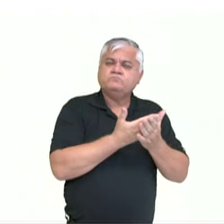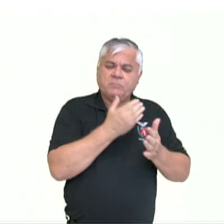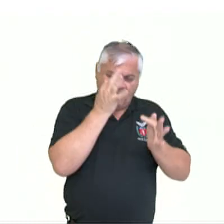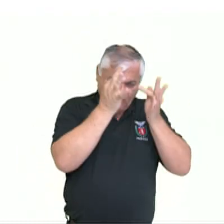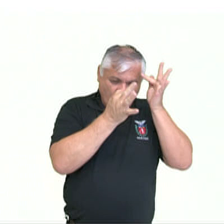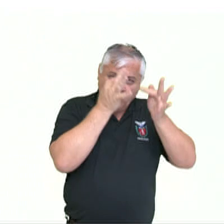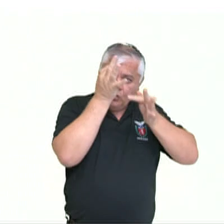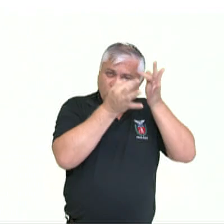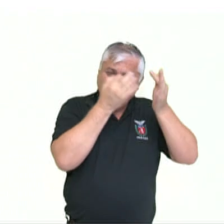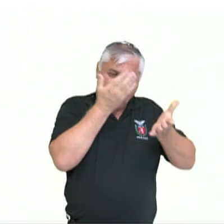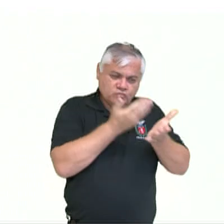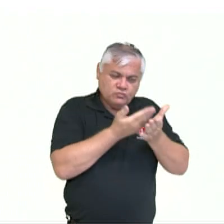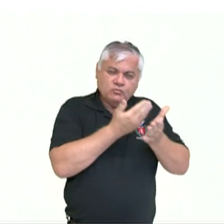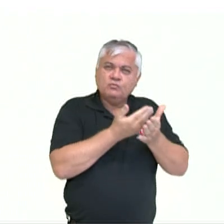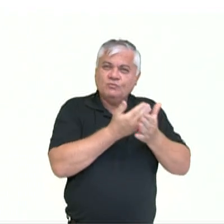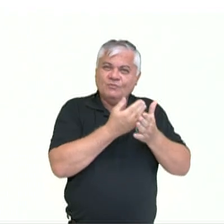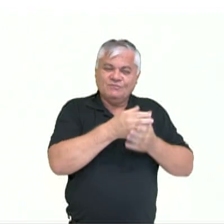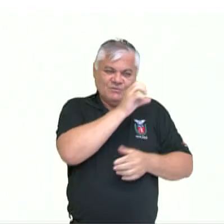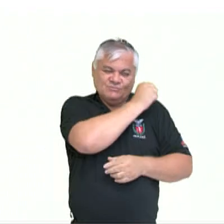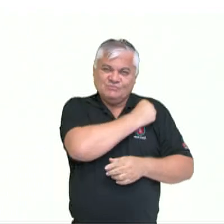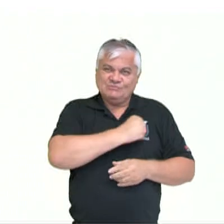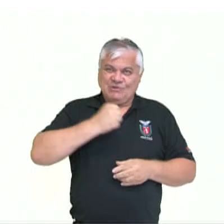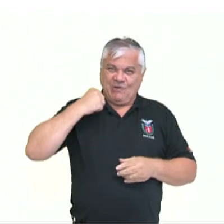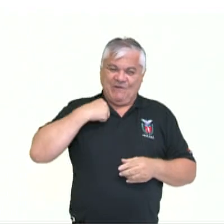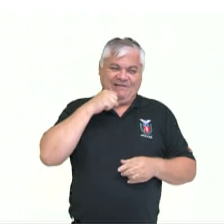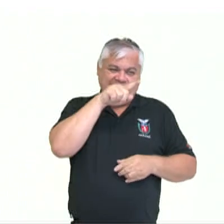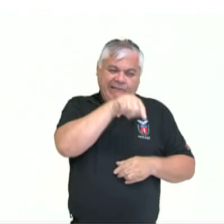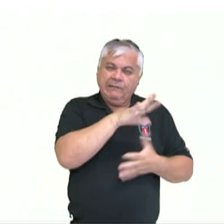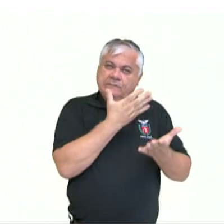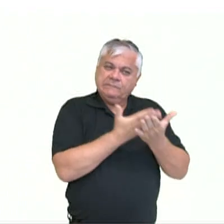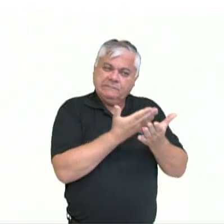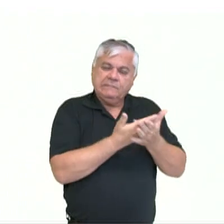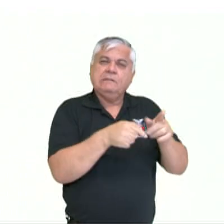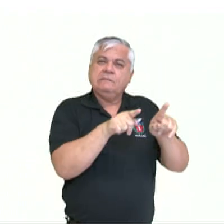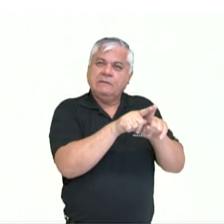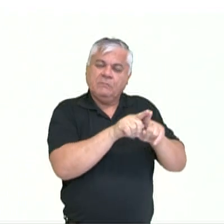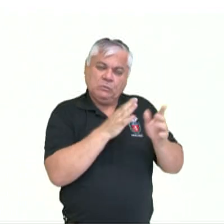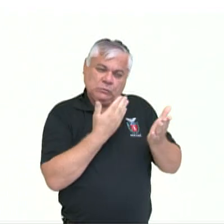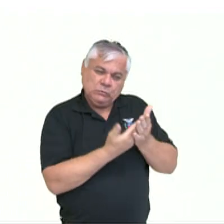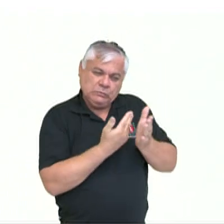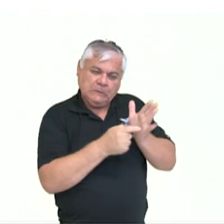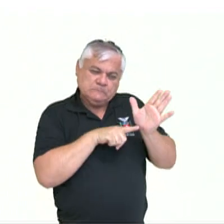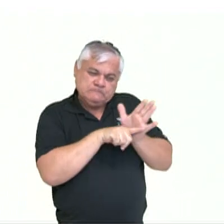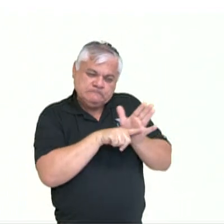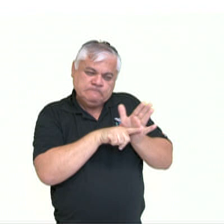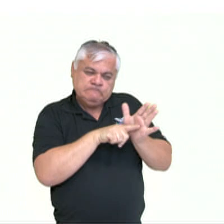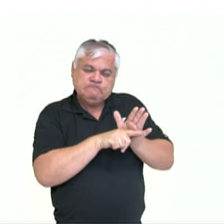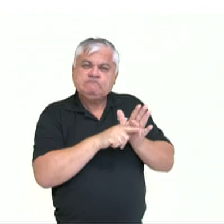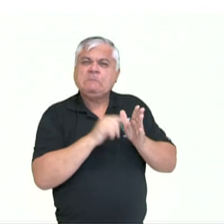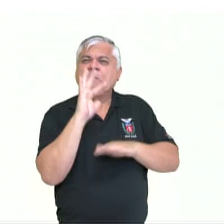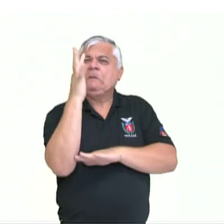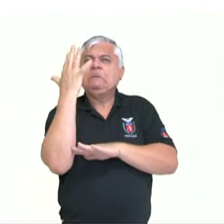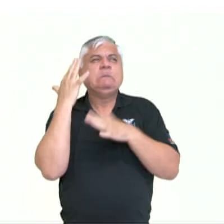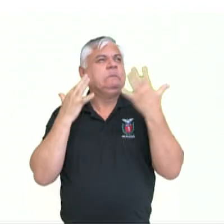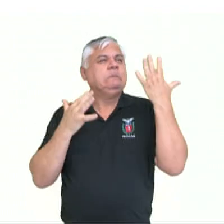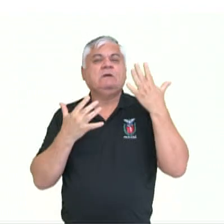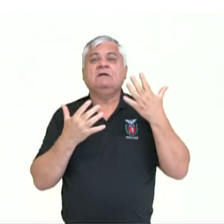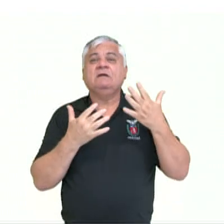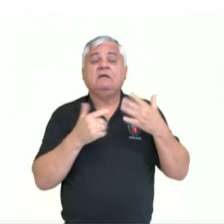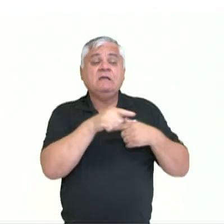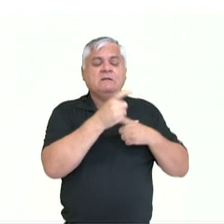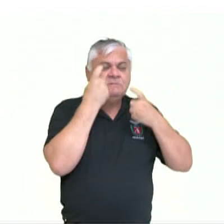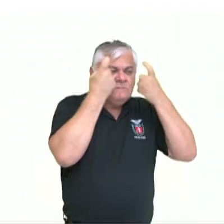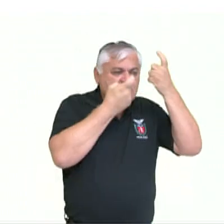os filósofos pré-socráticos ou filósofos da natureza, da physis, que tinham uma preocupação em